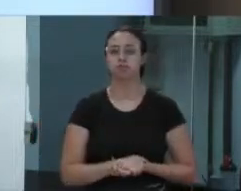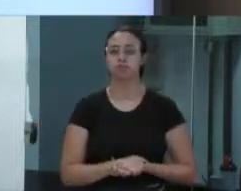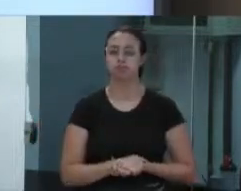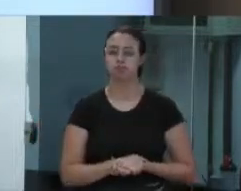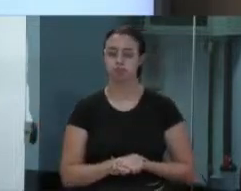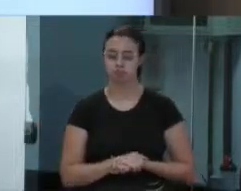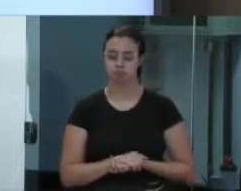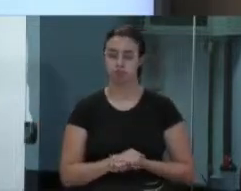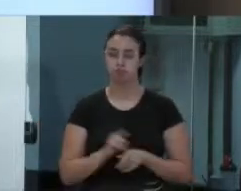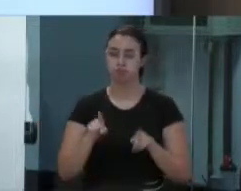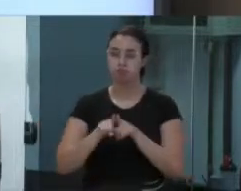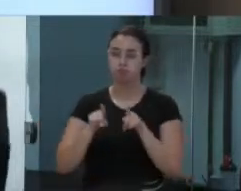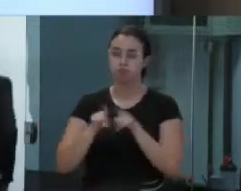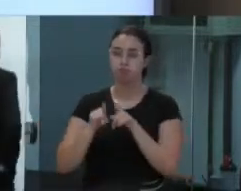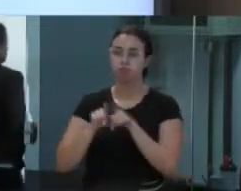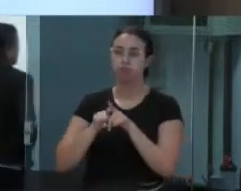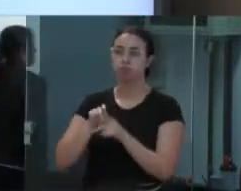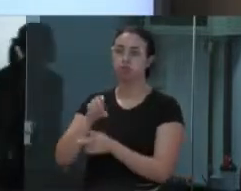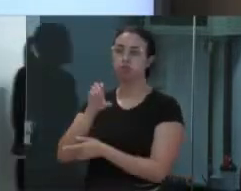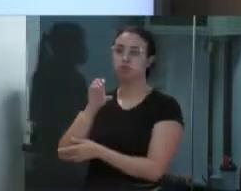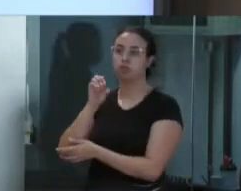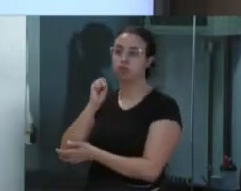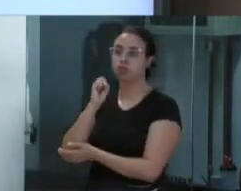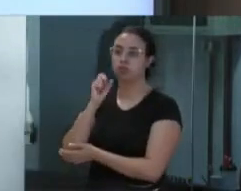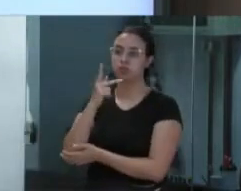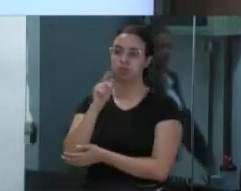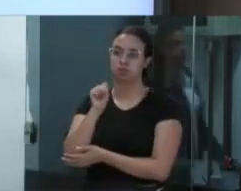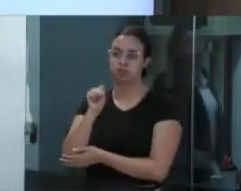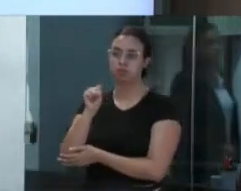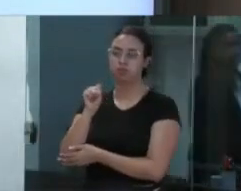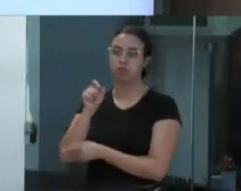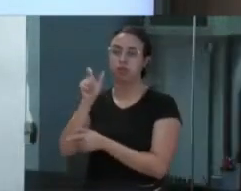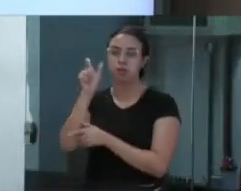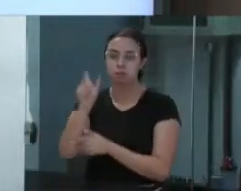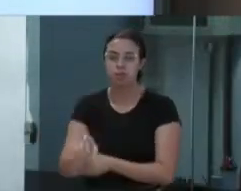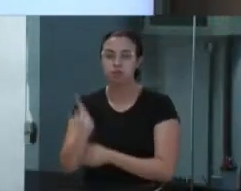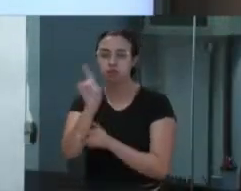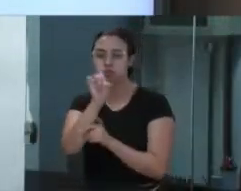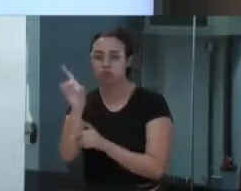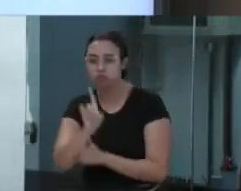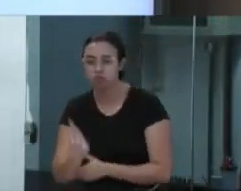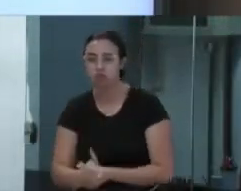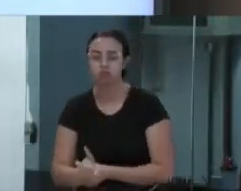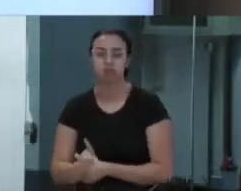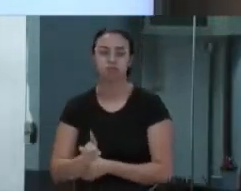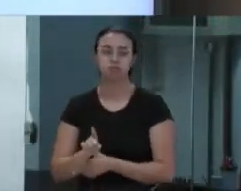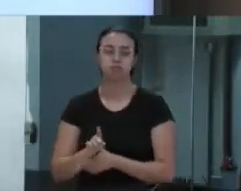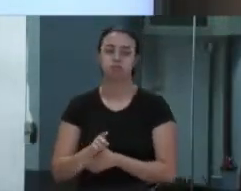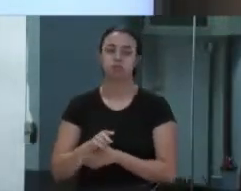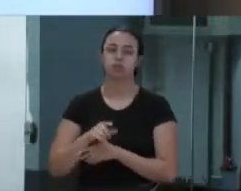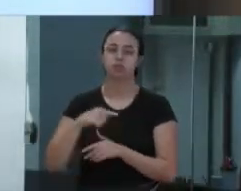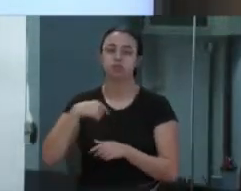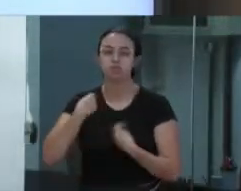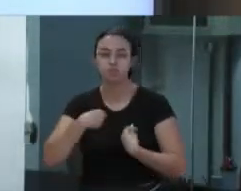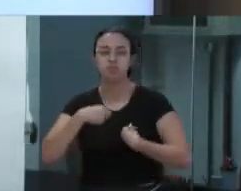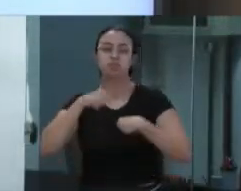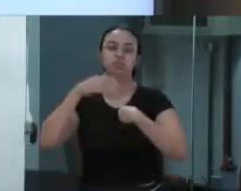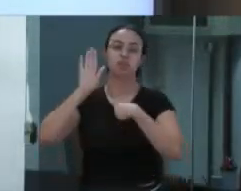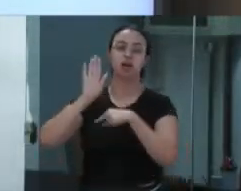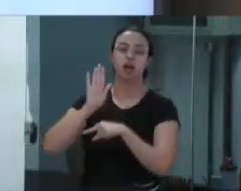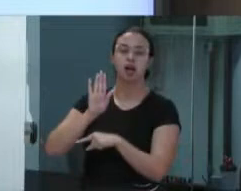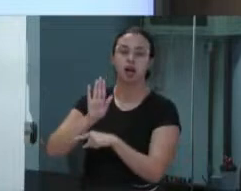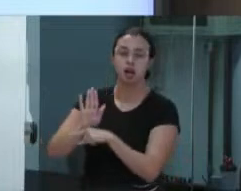O centro-dia, que é o serviço dia para atendimento à pessoa com deficiência, né, são deficientes com mais dependência e